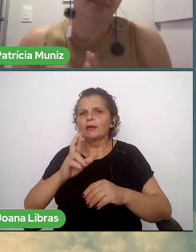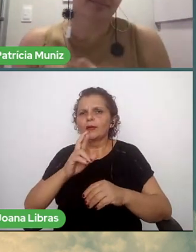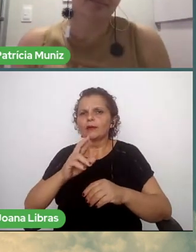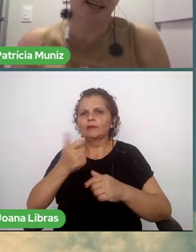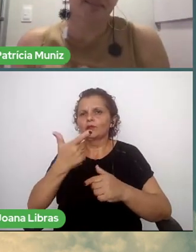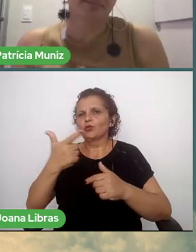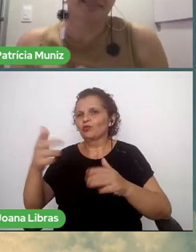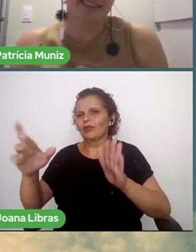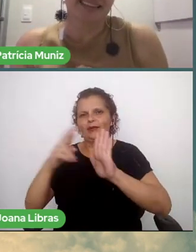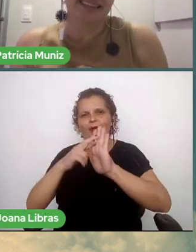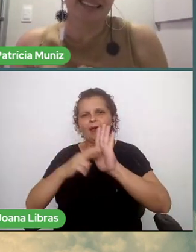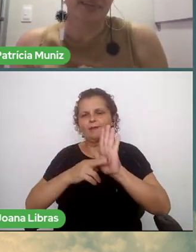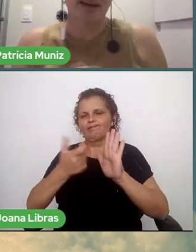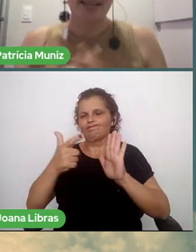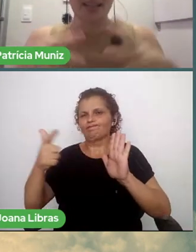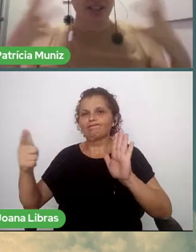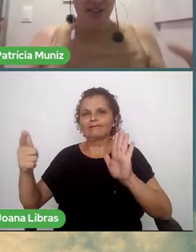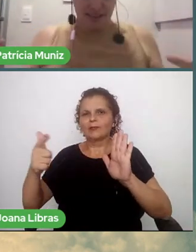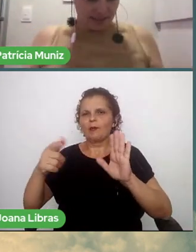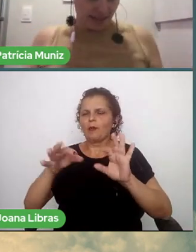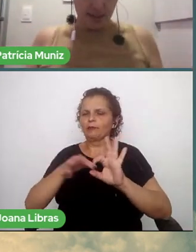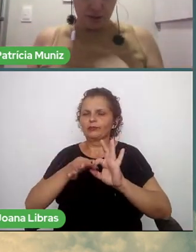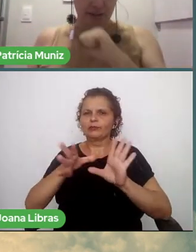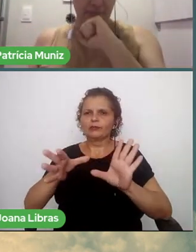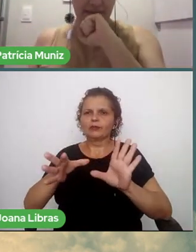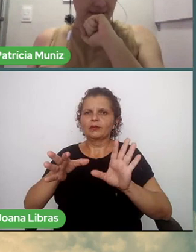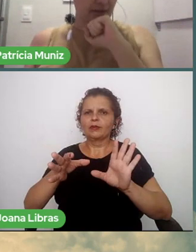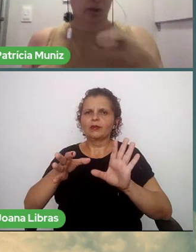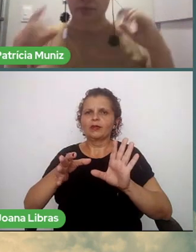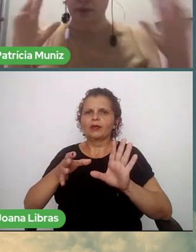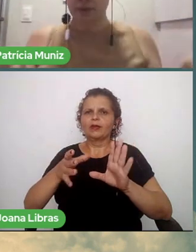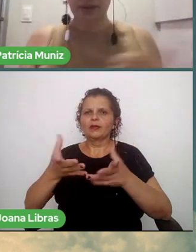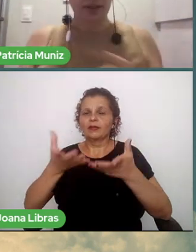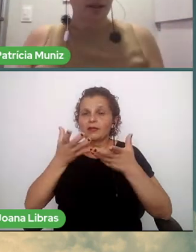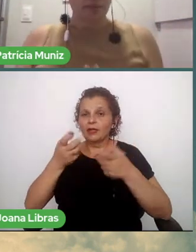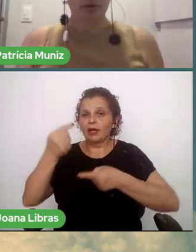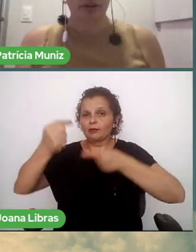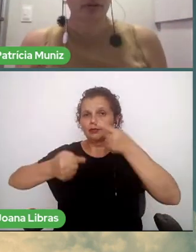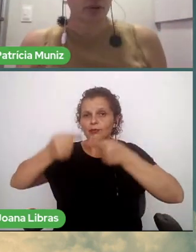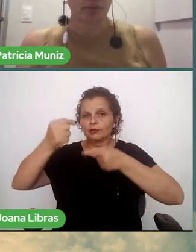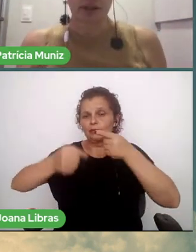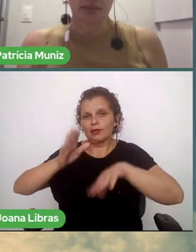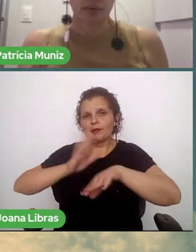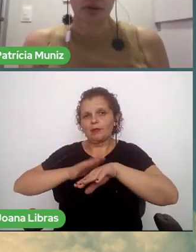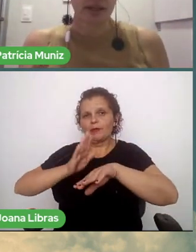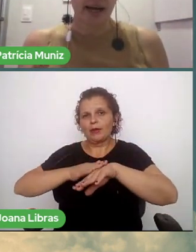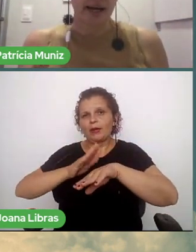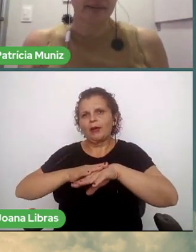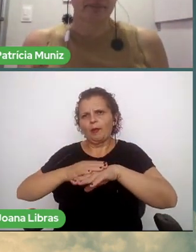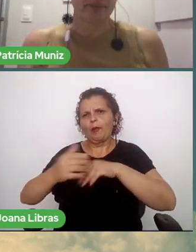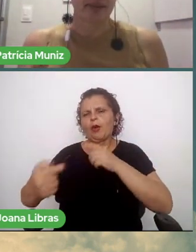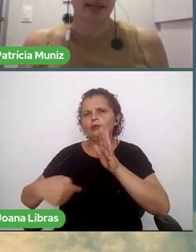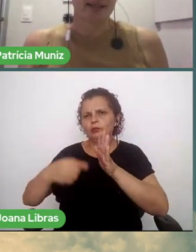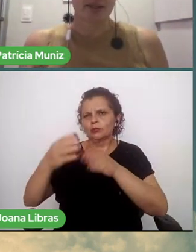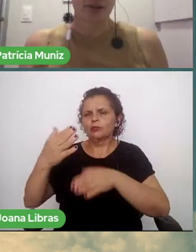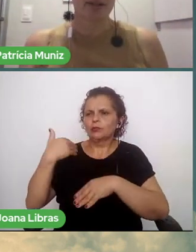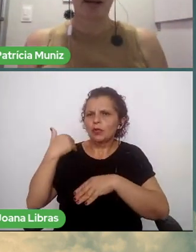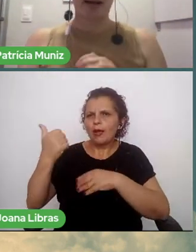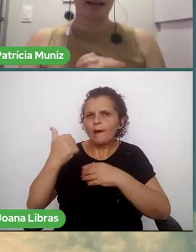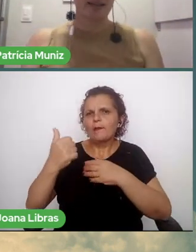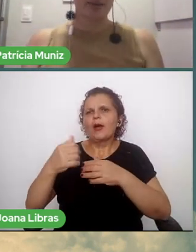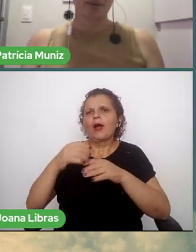regra, tá? Mas aí, gente, se quiserem discutir mais esse tópico, por favor, podem me procurar nas